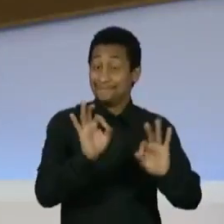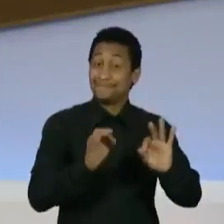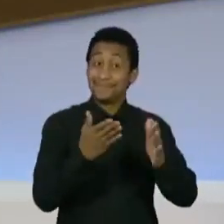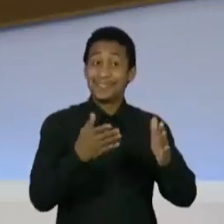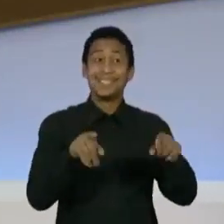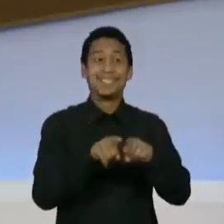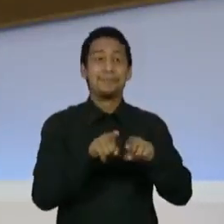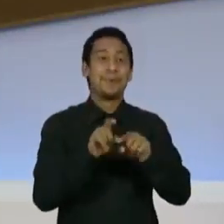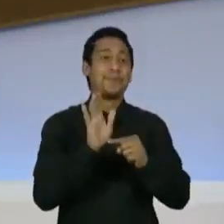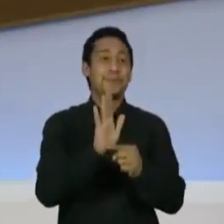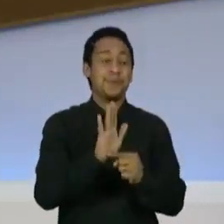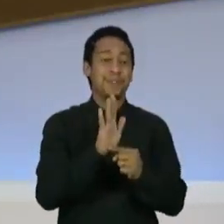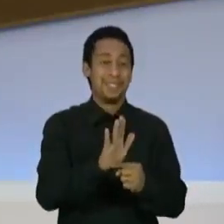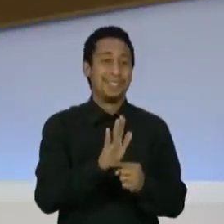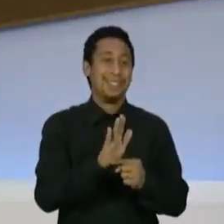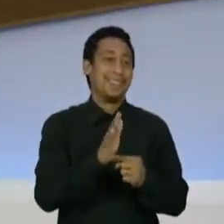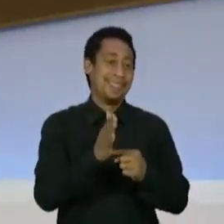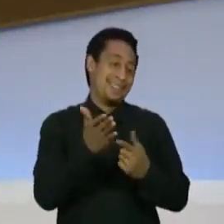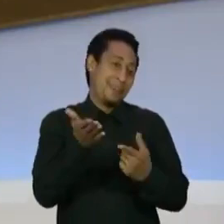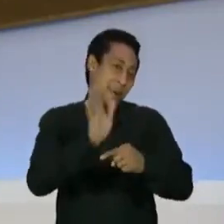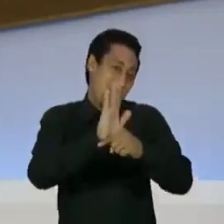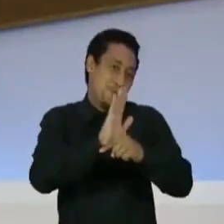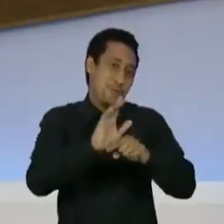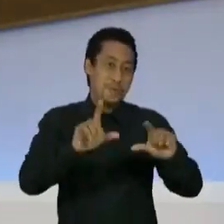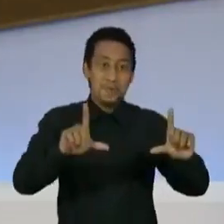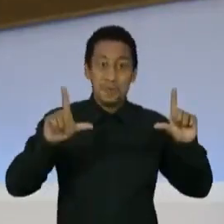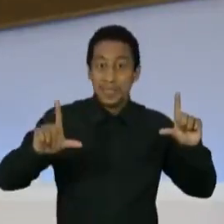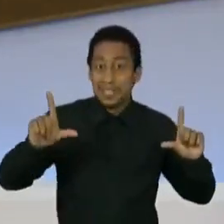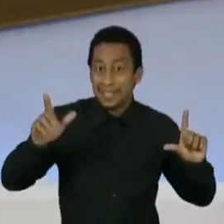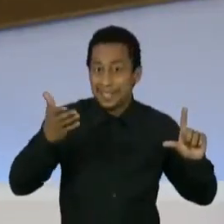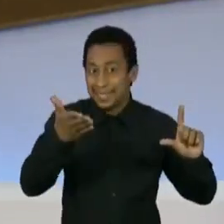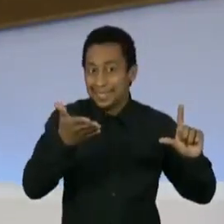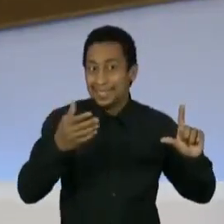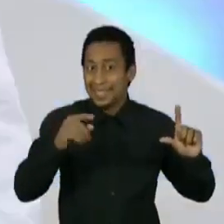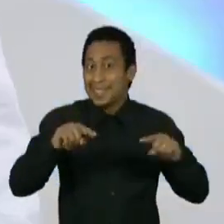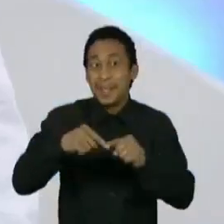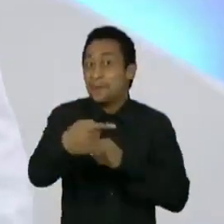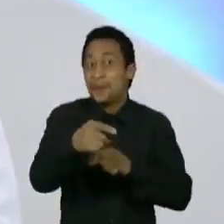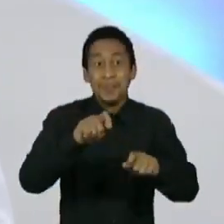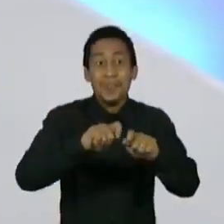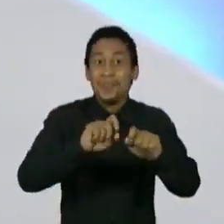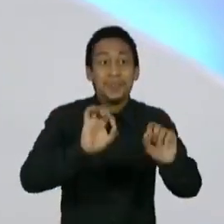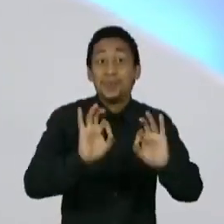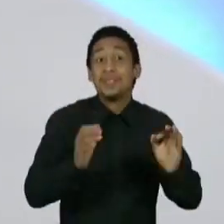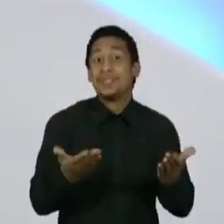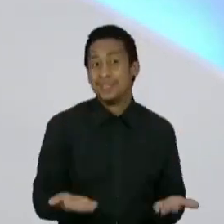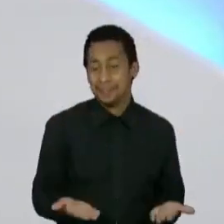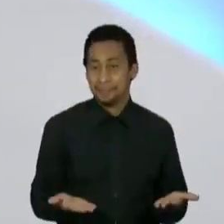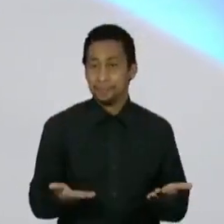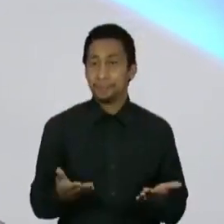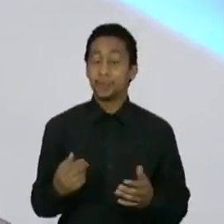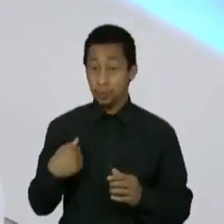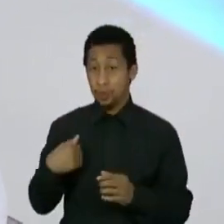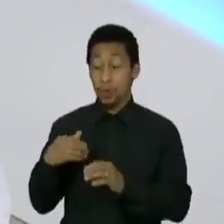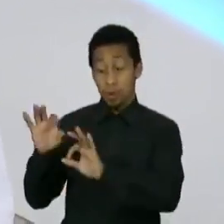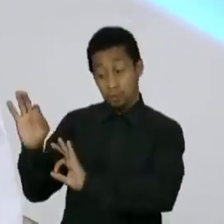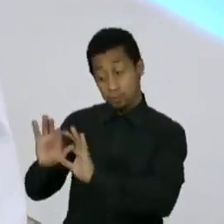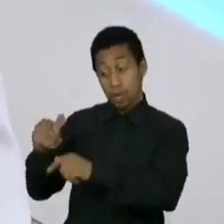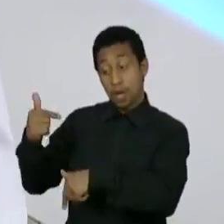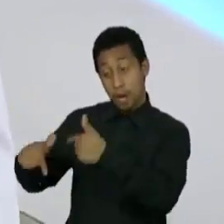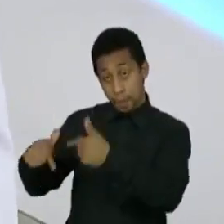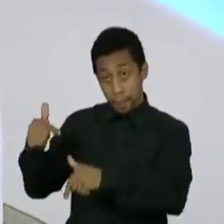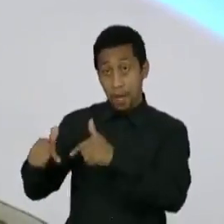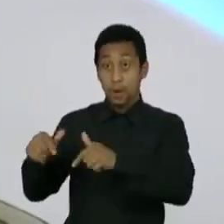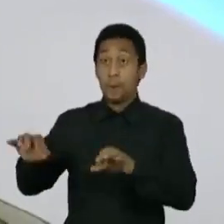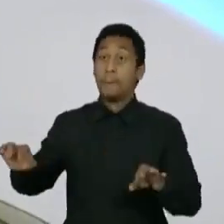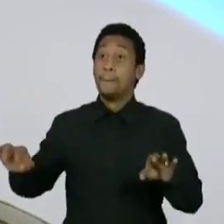e de exibição de colocar esse filme no ar que que vem depois toda vez que eu termino trabalho assim